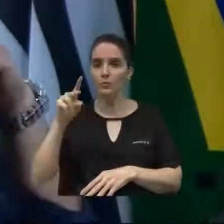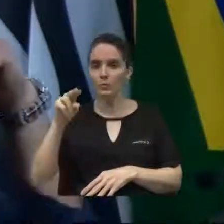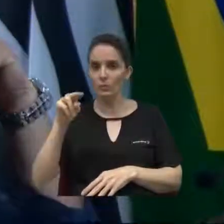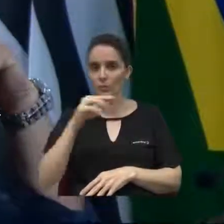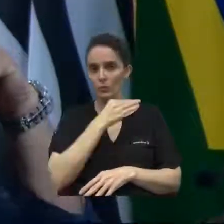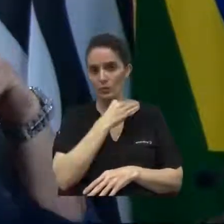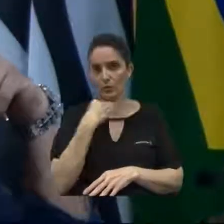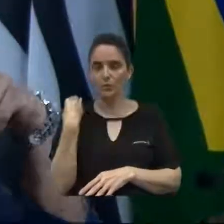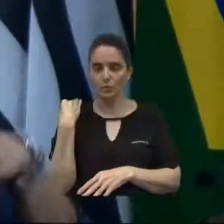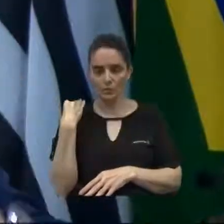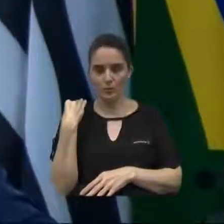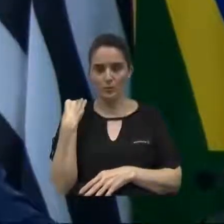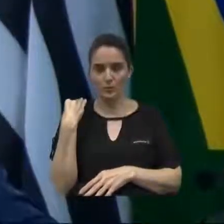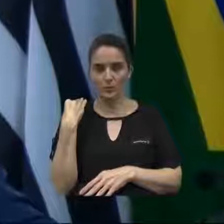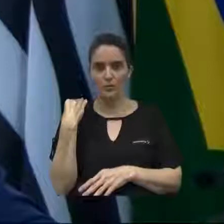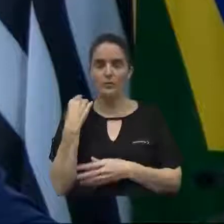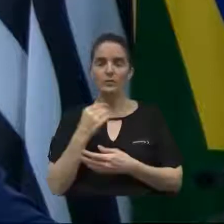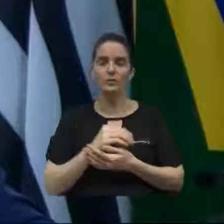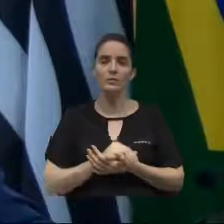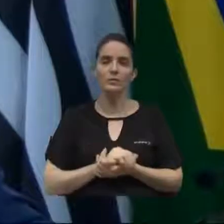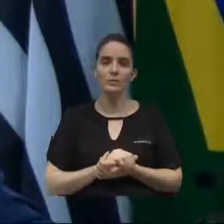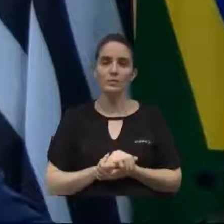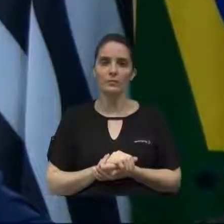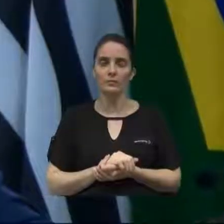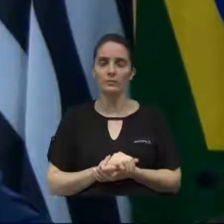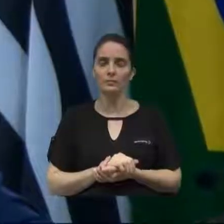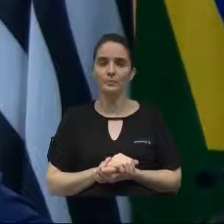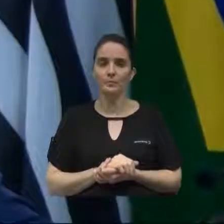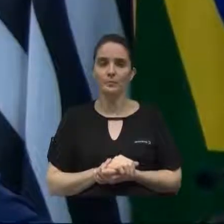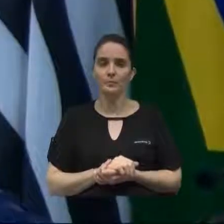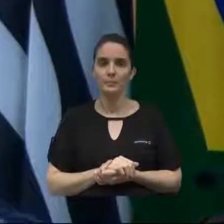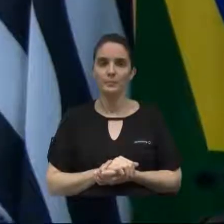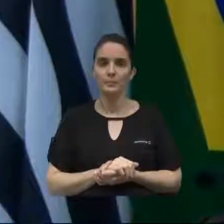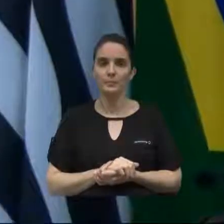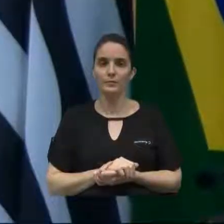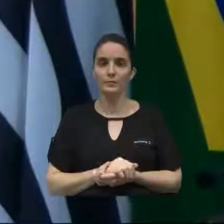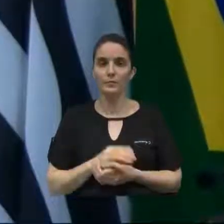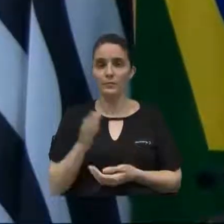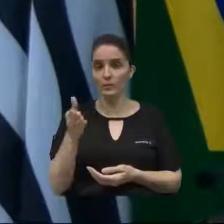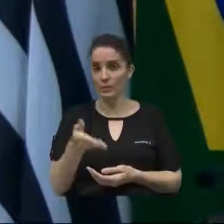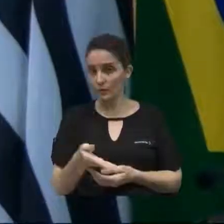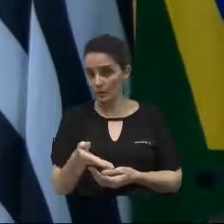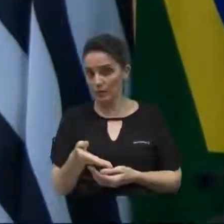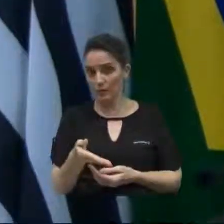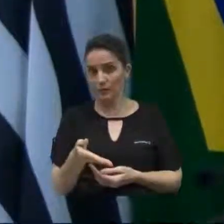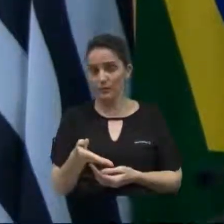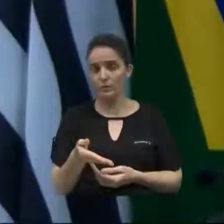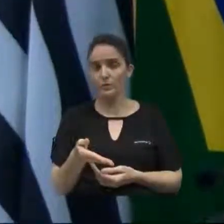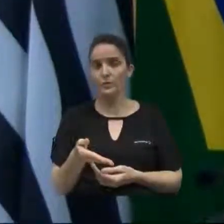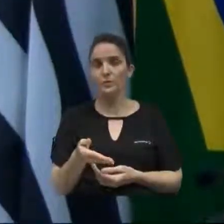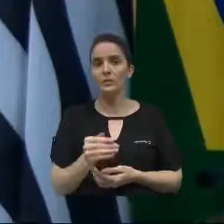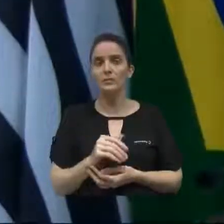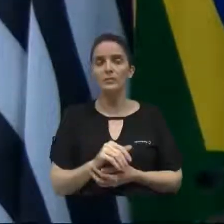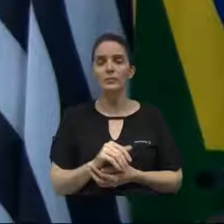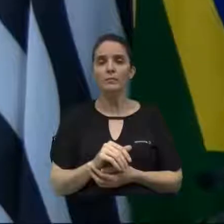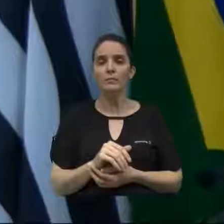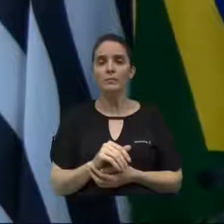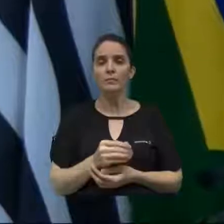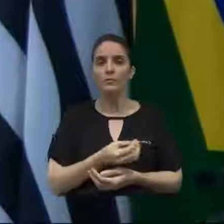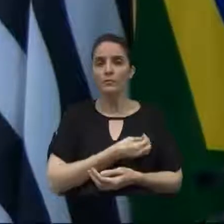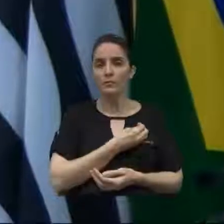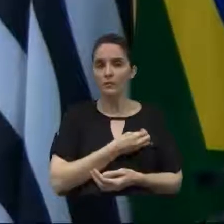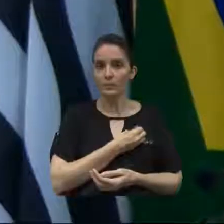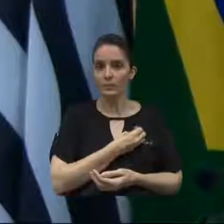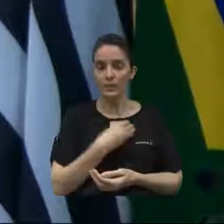perdi um irmão e a minha mãe perdeu o filho dela. E nos dias de hoje, vereadora, a vida da gente está